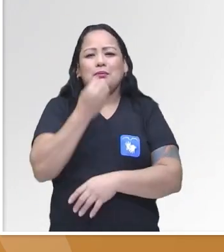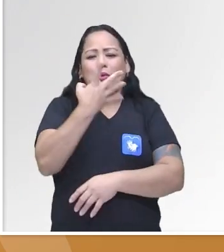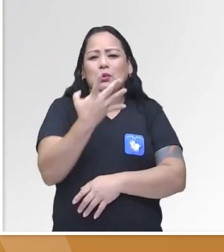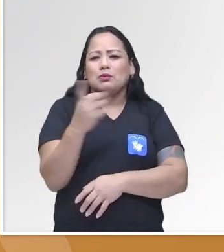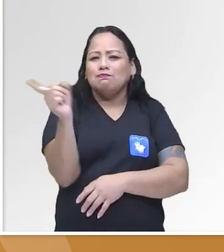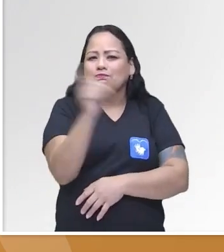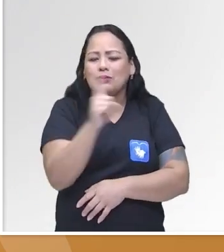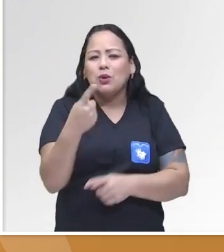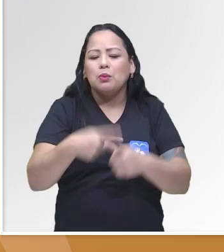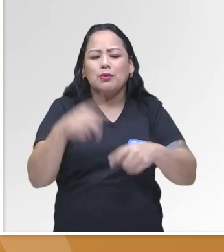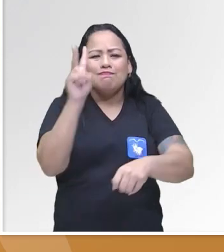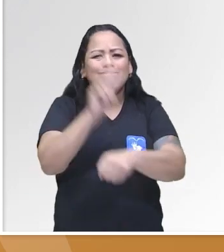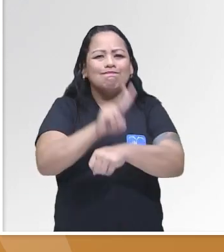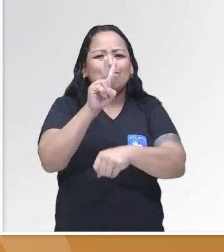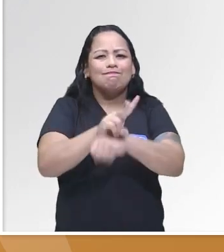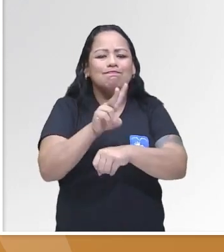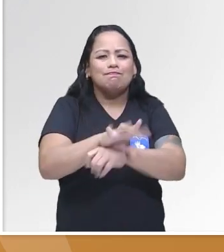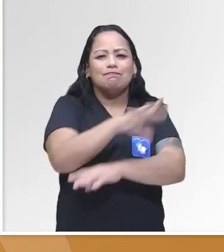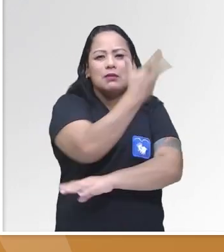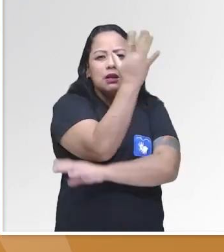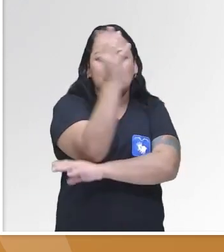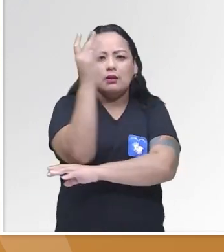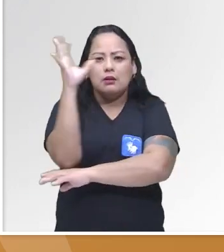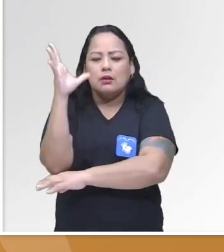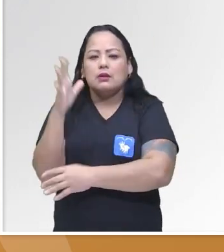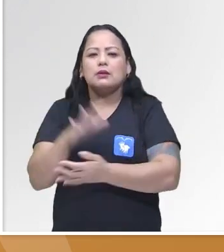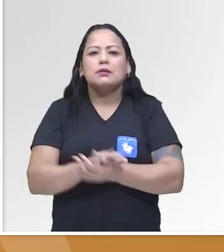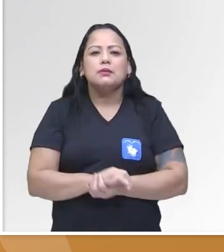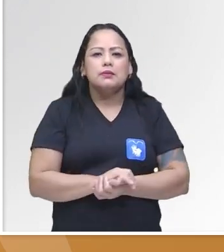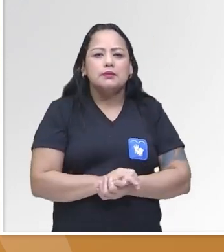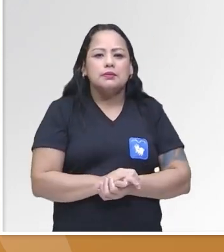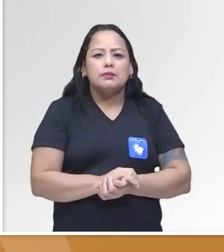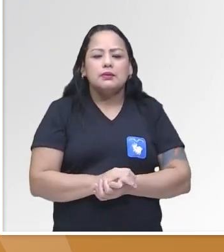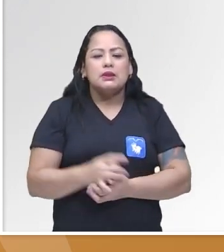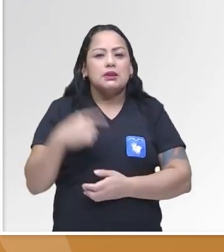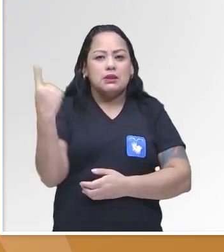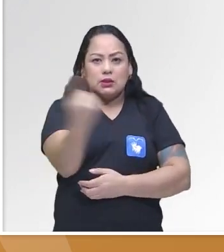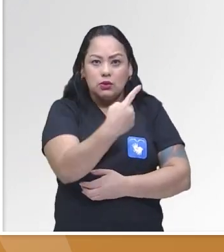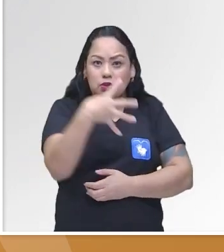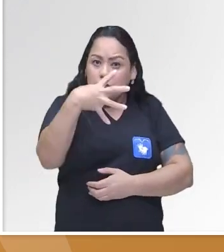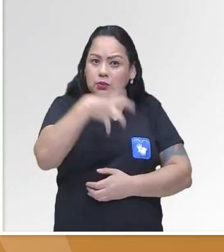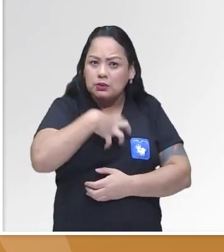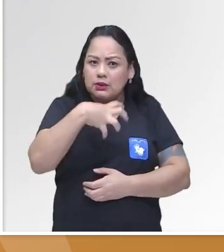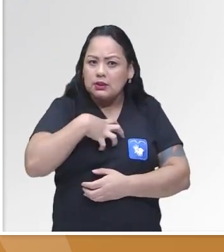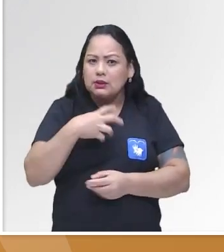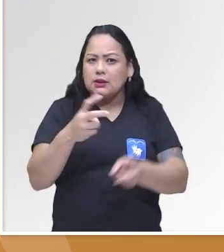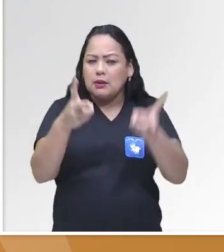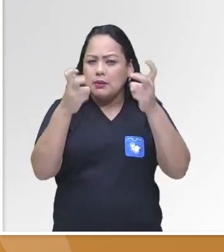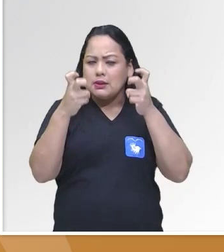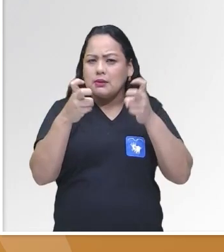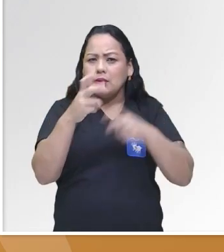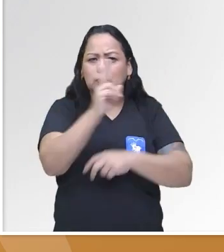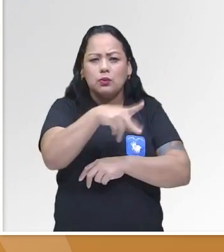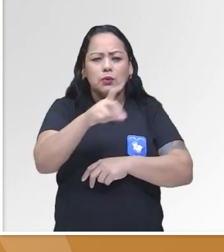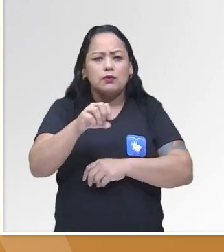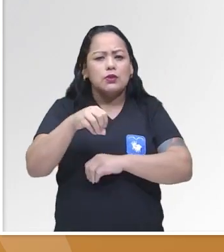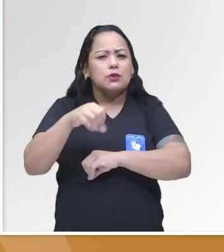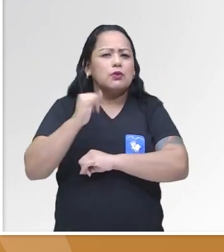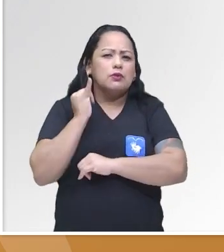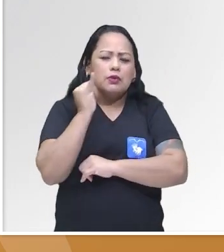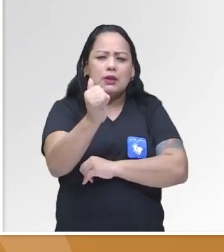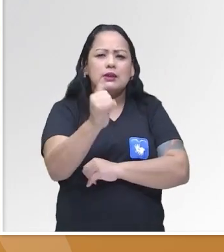para a preservação da floresta. Está nos atingindo aí diretamente, como vocês viram aí o professor presencial falando